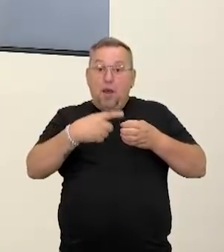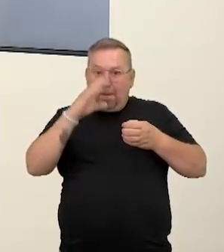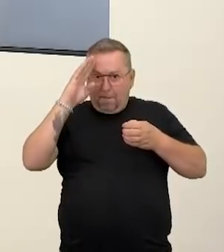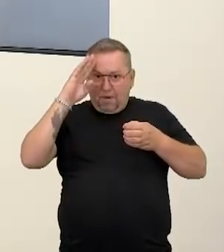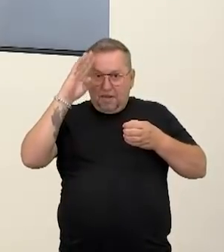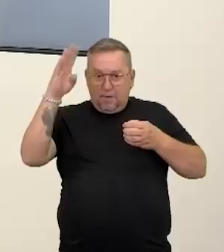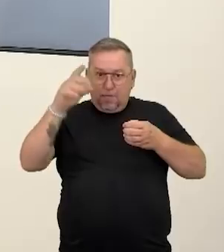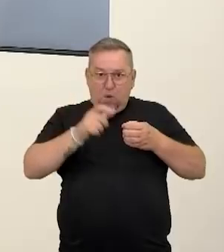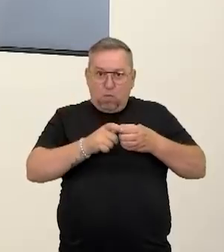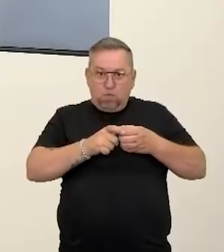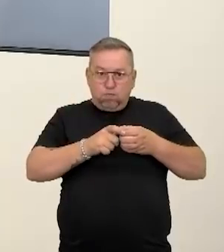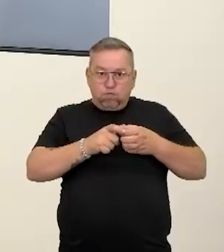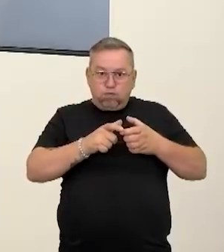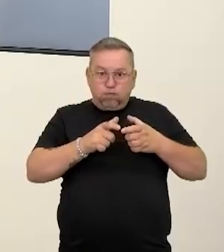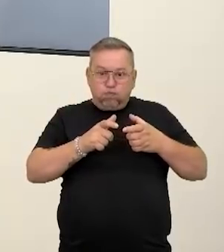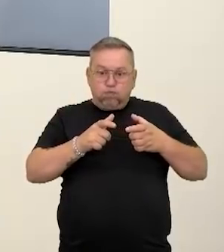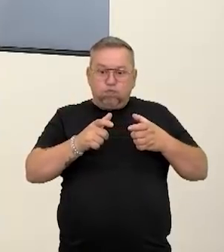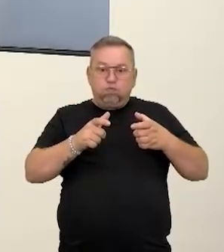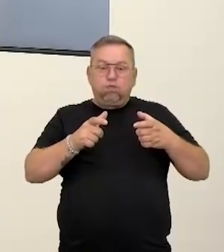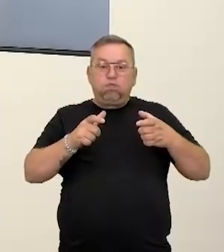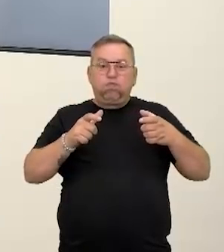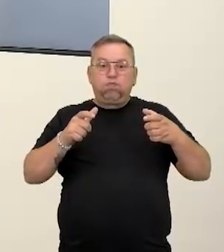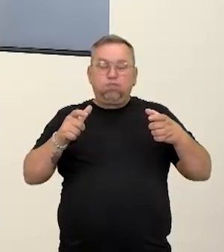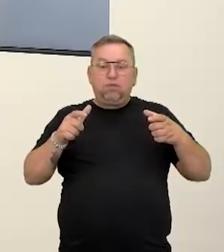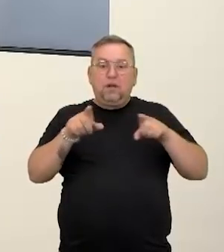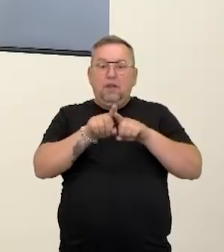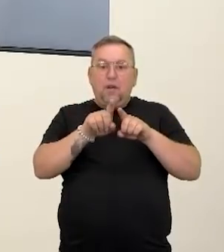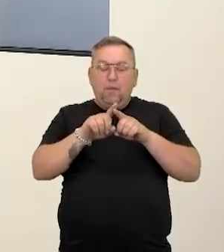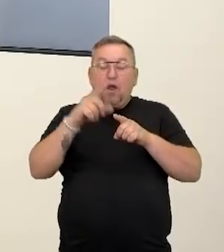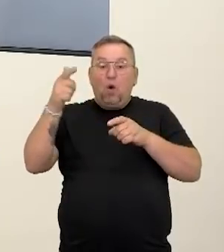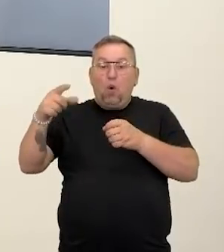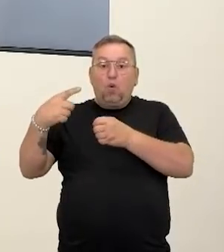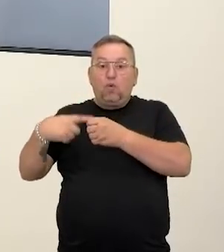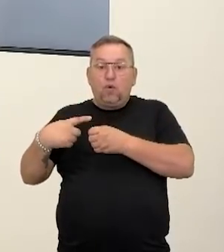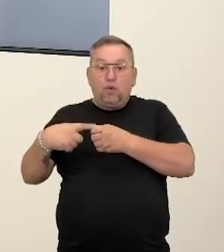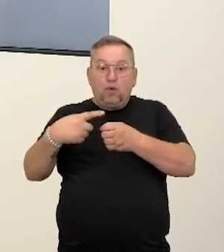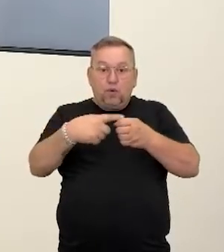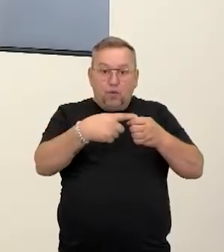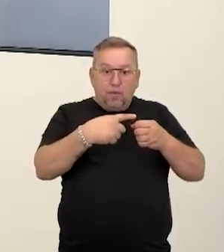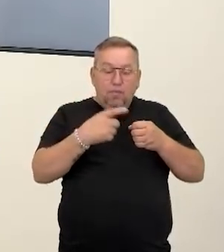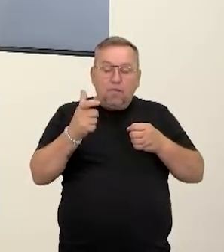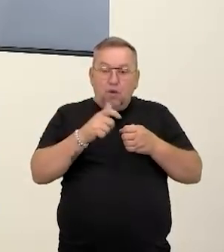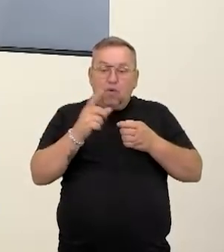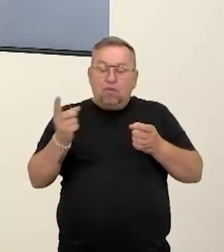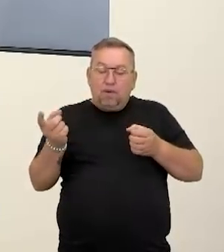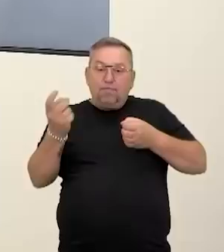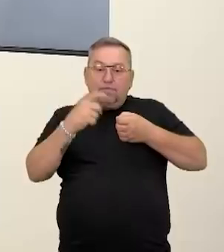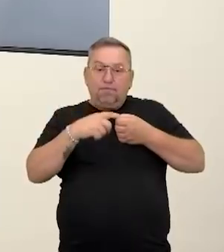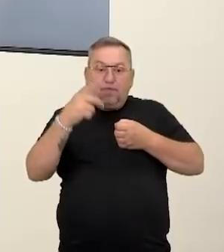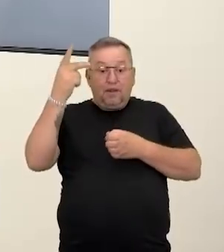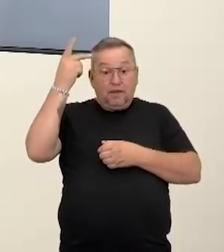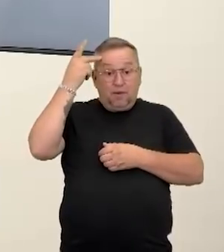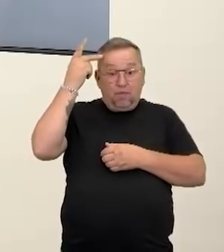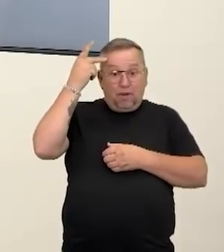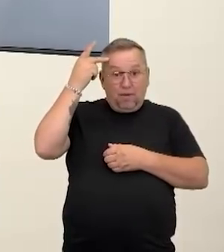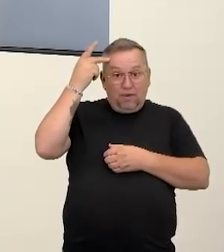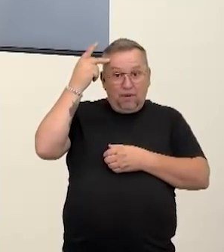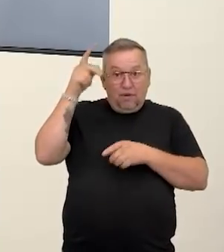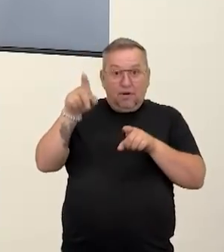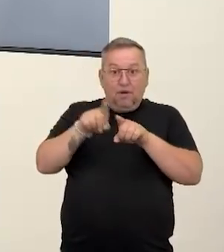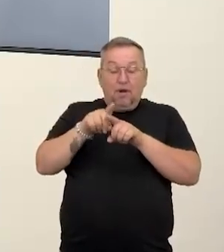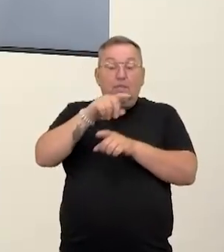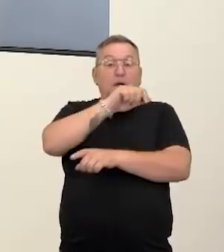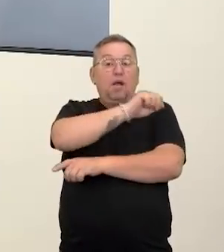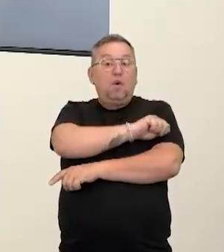no horizonte, né, e pegando lá as limitações de outros municípios menores, como é o caso da cidade de São Paulo, da cidade do